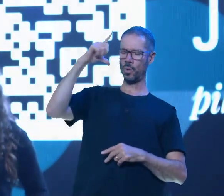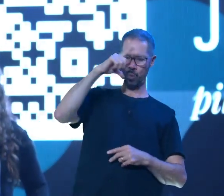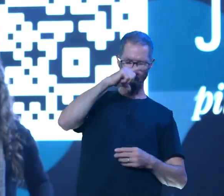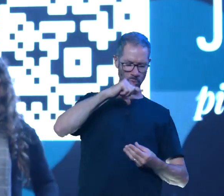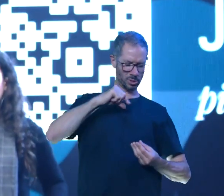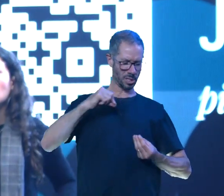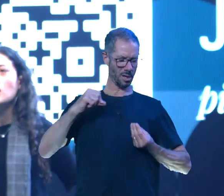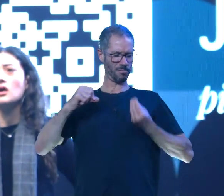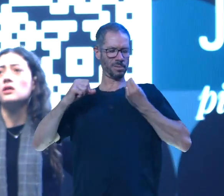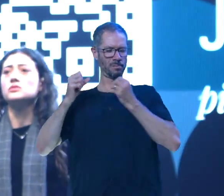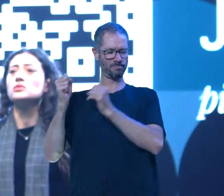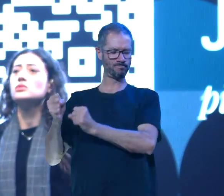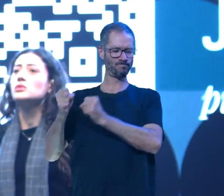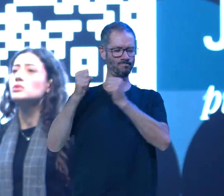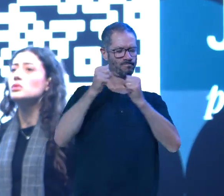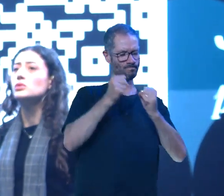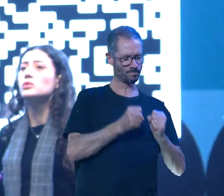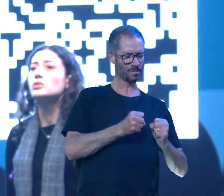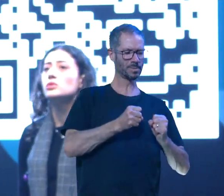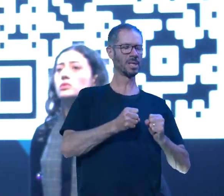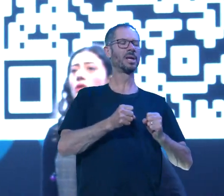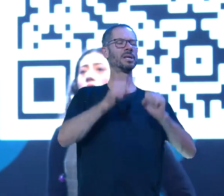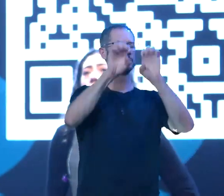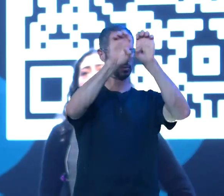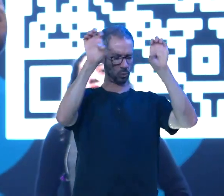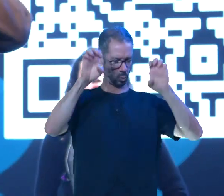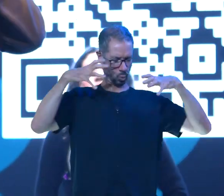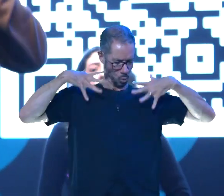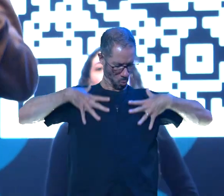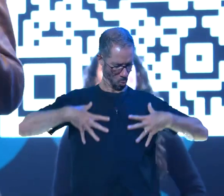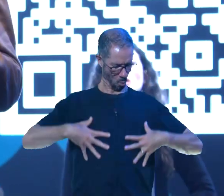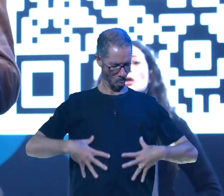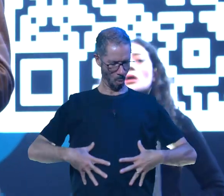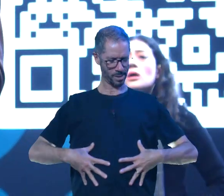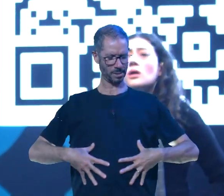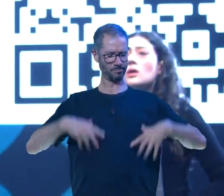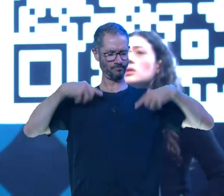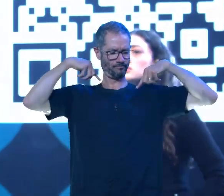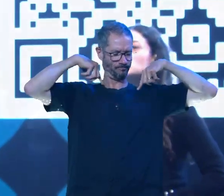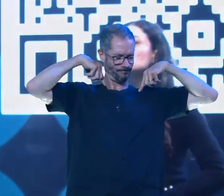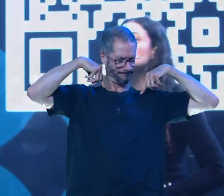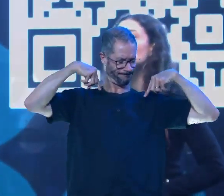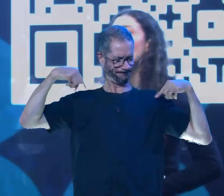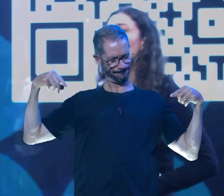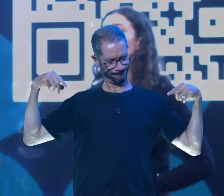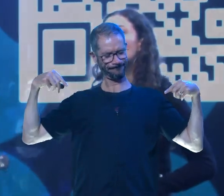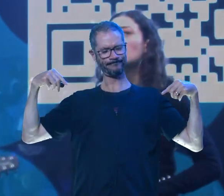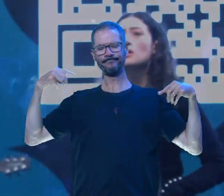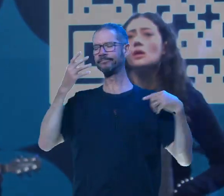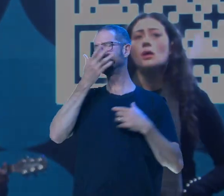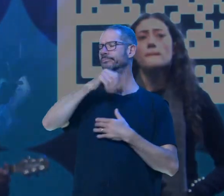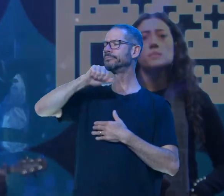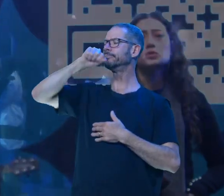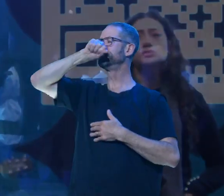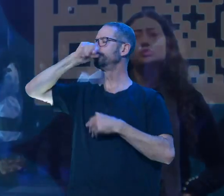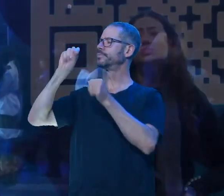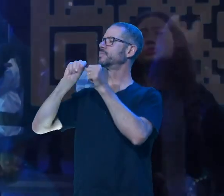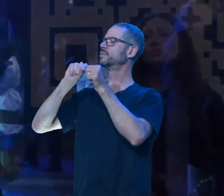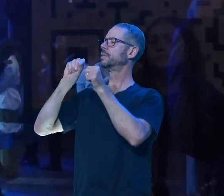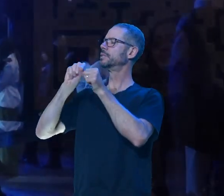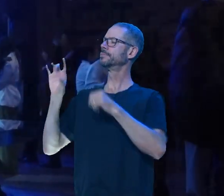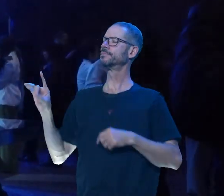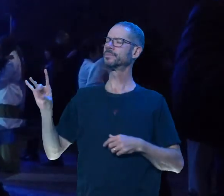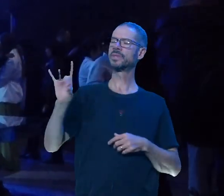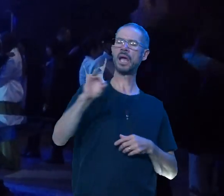vidas poderosamente, Pai. Alarga agora as estruturas, estende as tendas, Pai, porque aquilo que o Senhor vai fazer na vida de cada